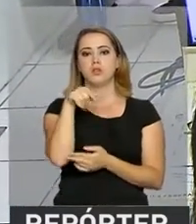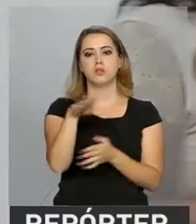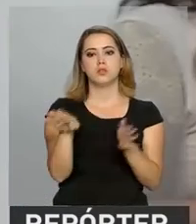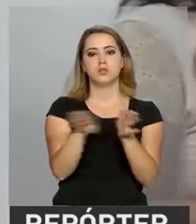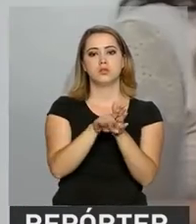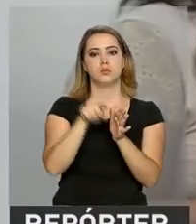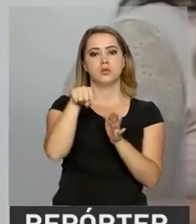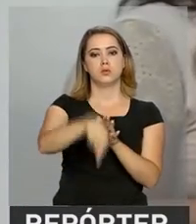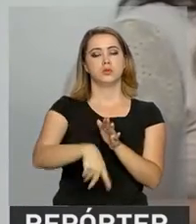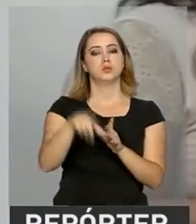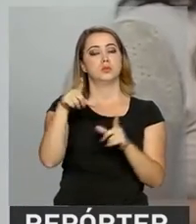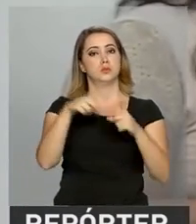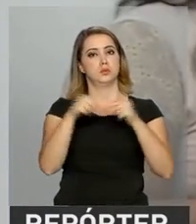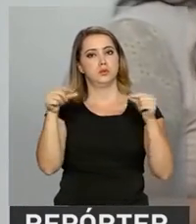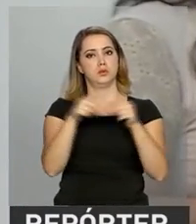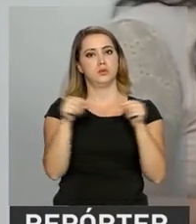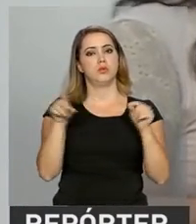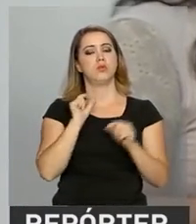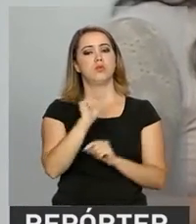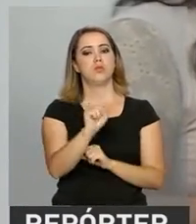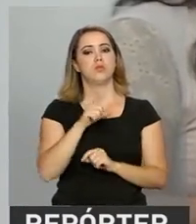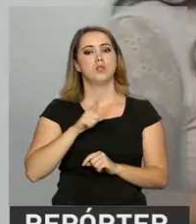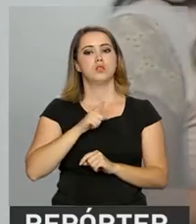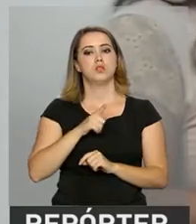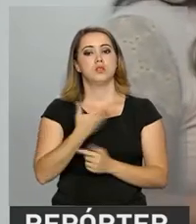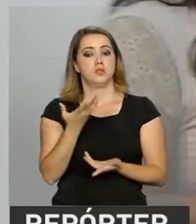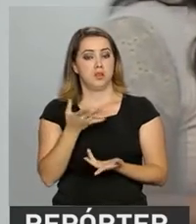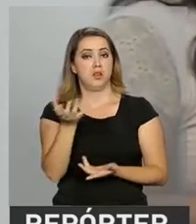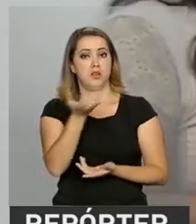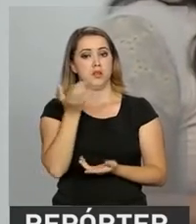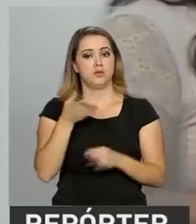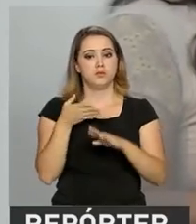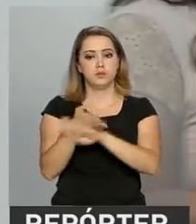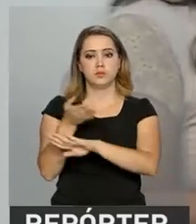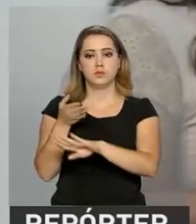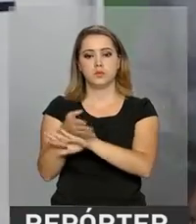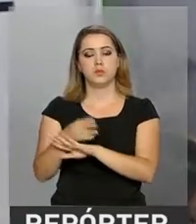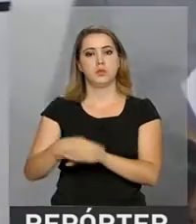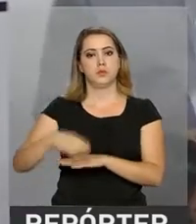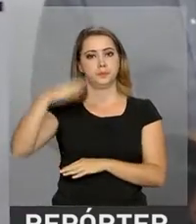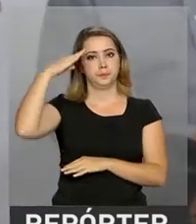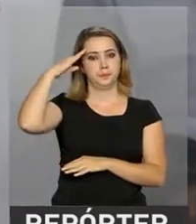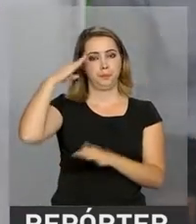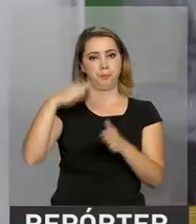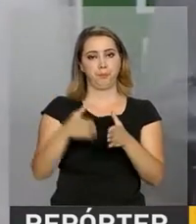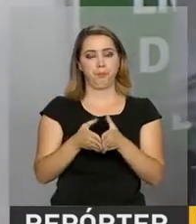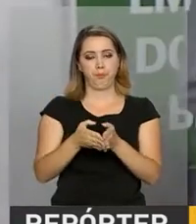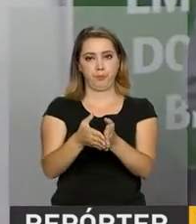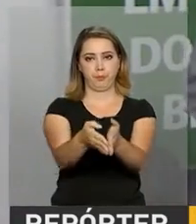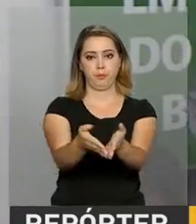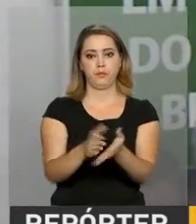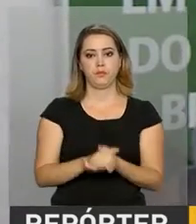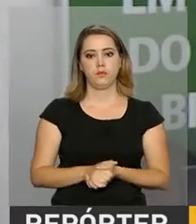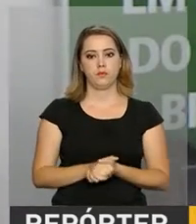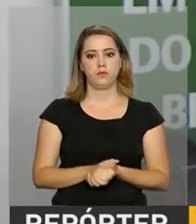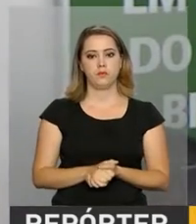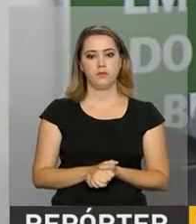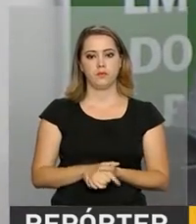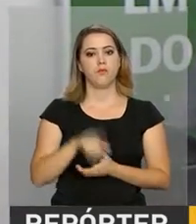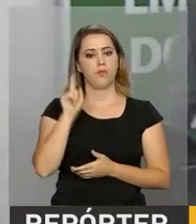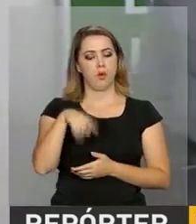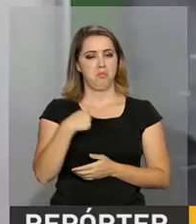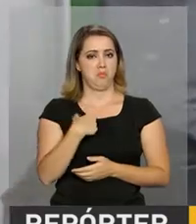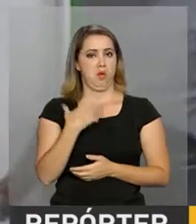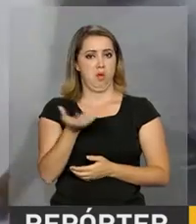brasília para fazer o serviço e ele tem interesse em seguir carreira na marinha na verdade foi interesse na prova está